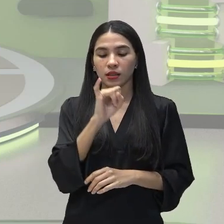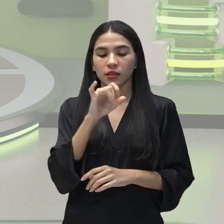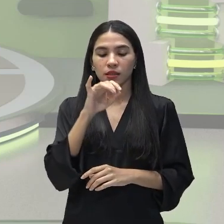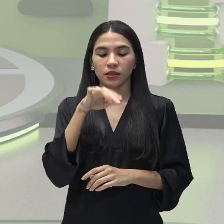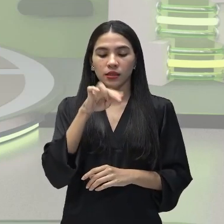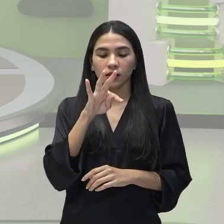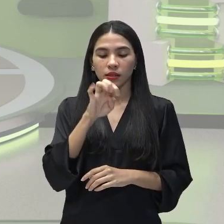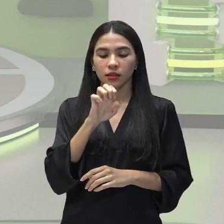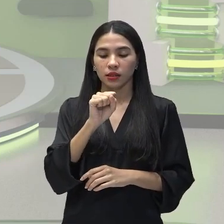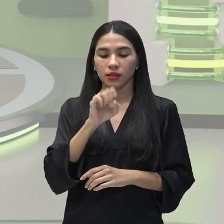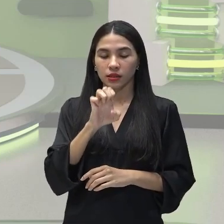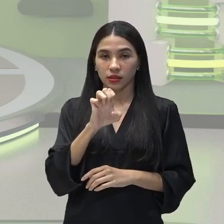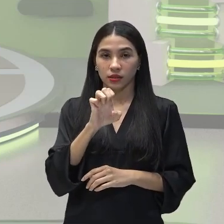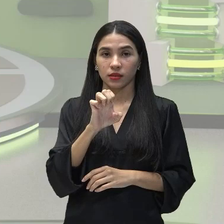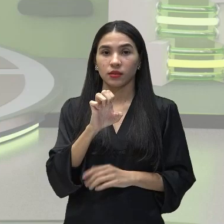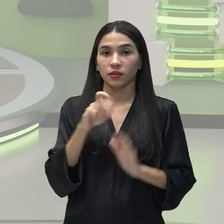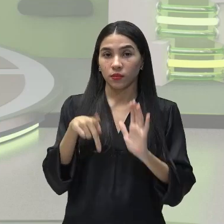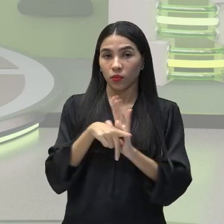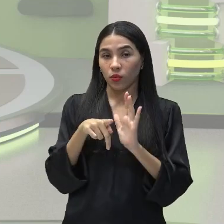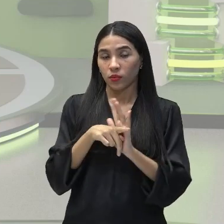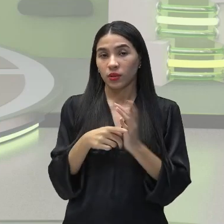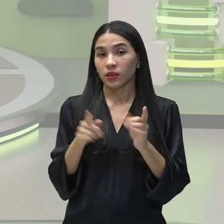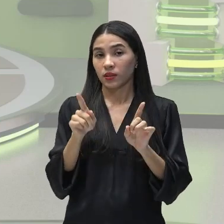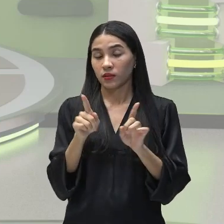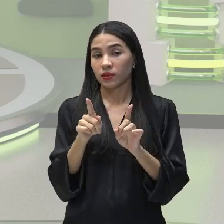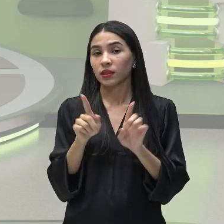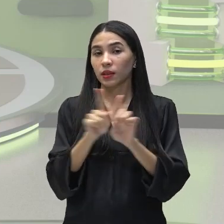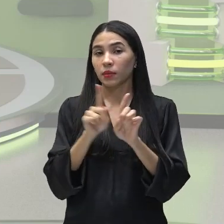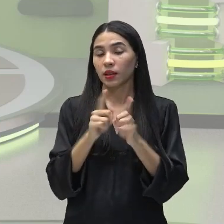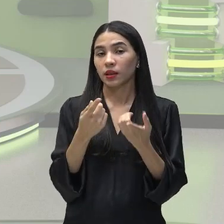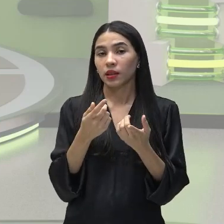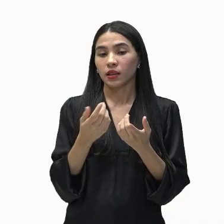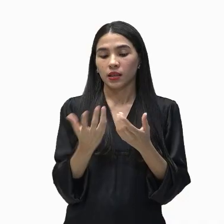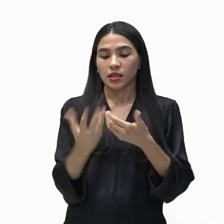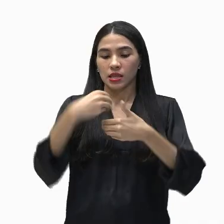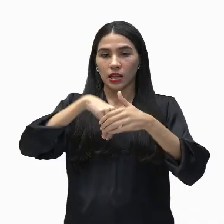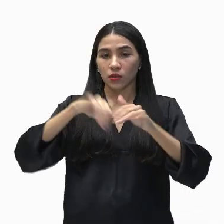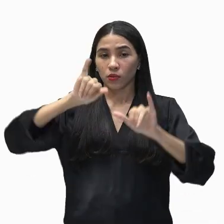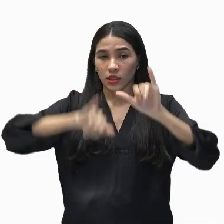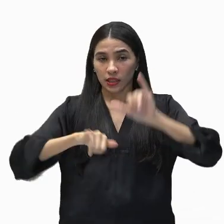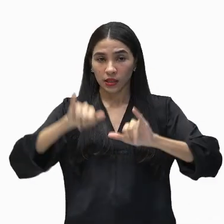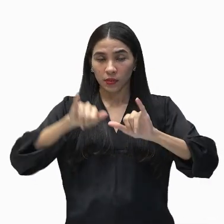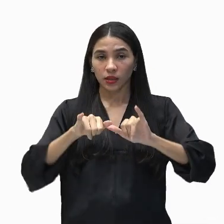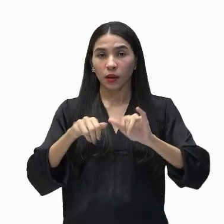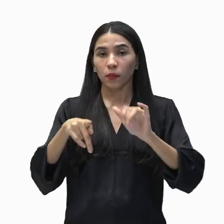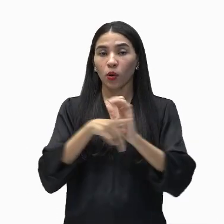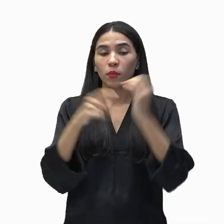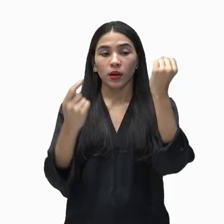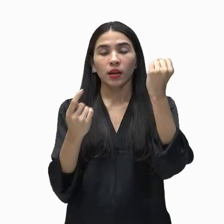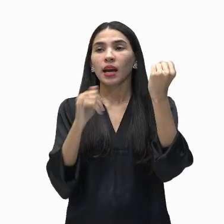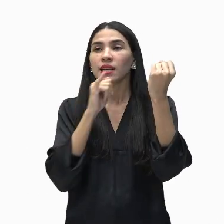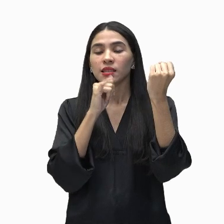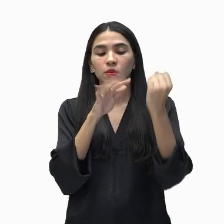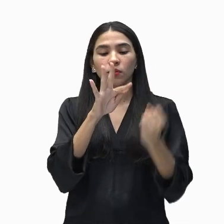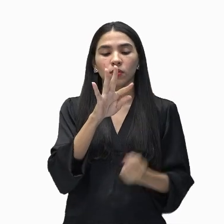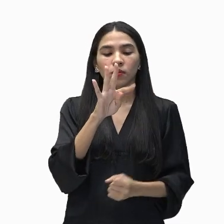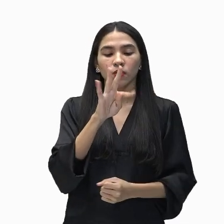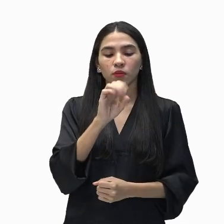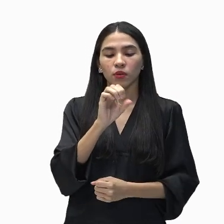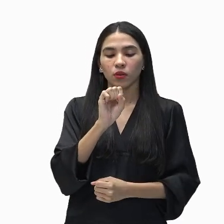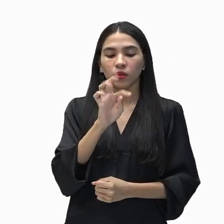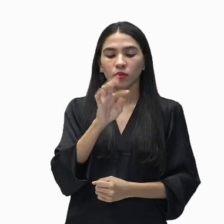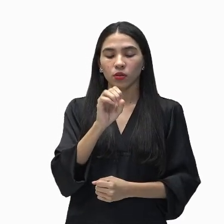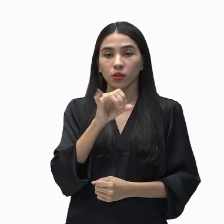anabolismo, vai estar muito presente numa reação química que é chamada de fotossíntese, onde existe aí